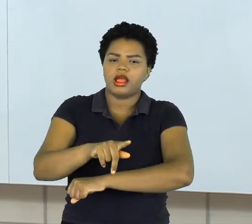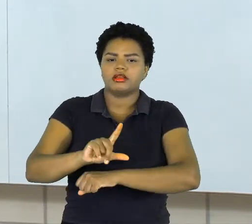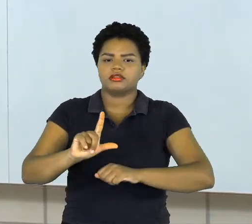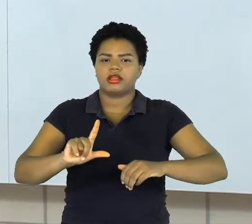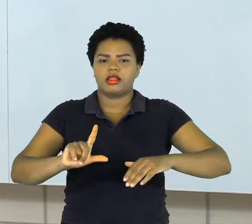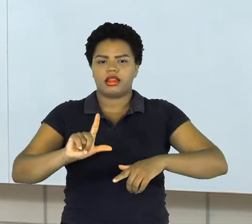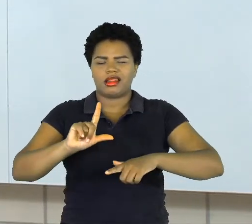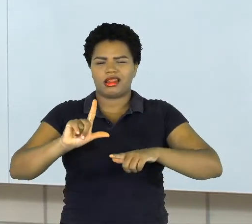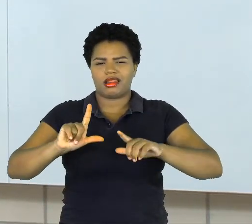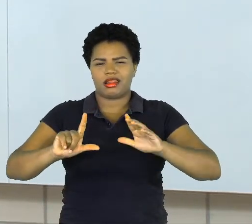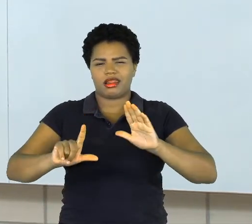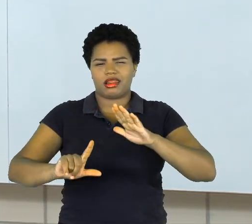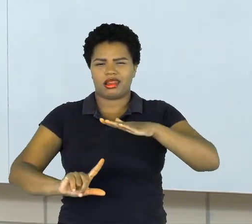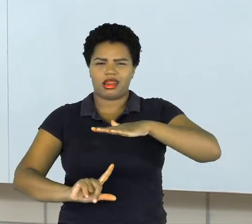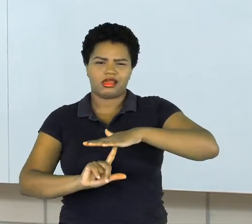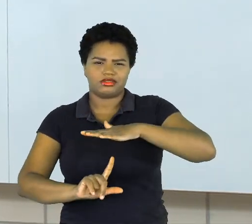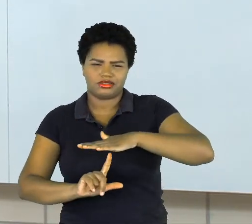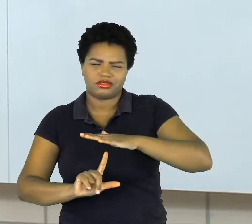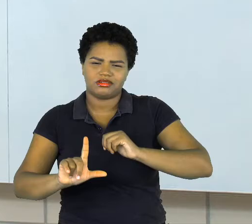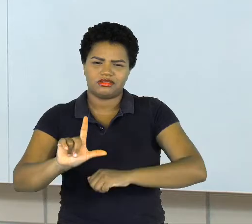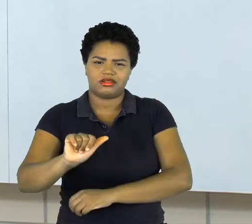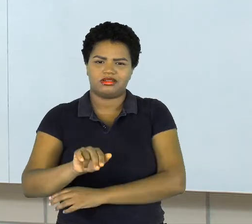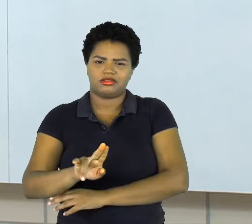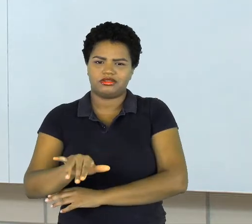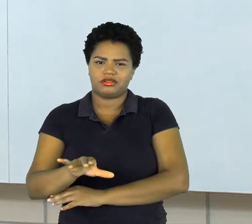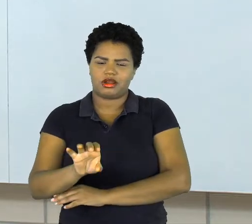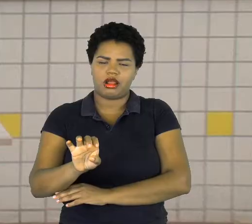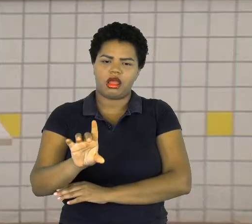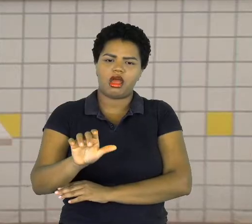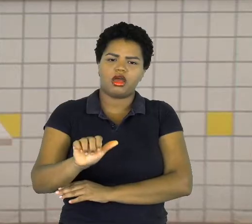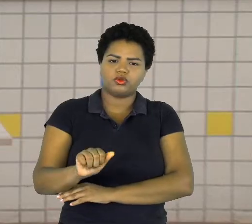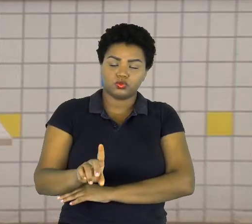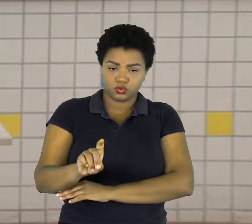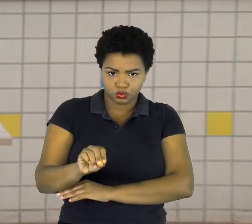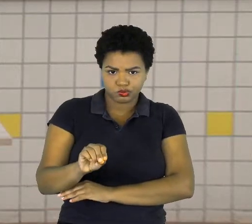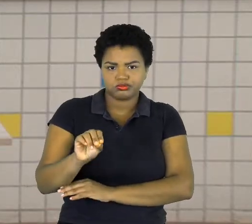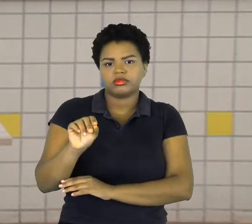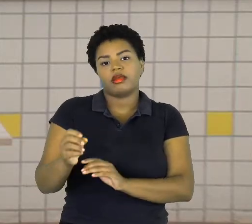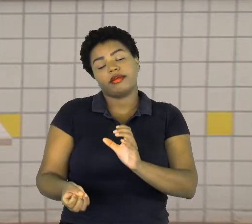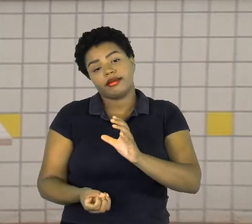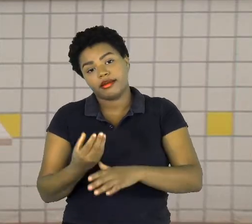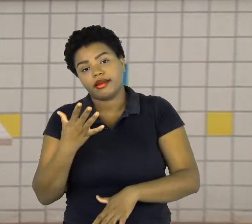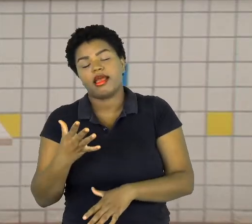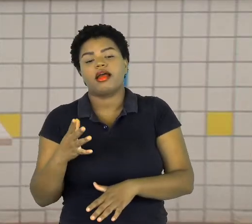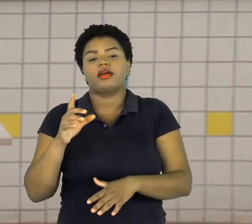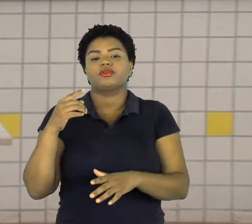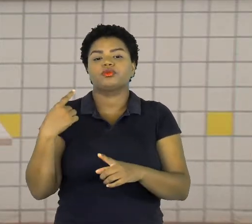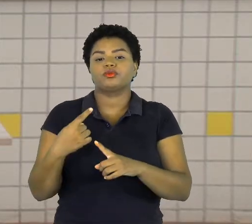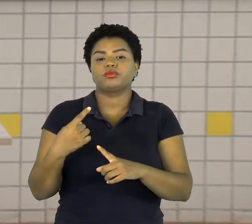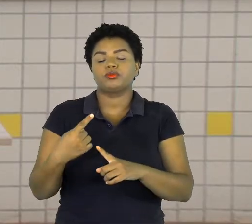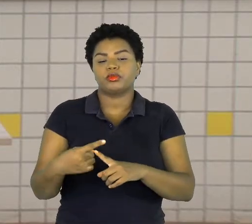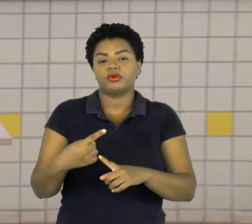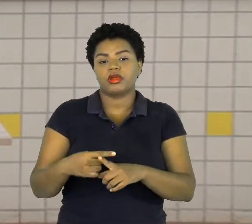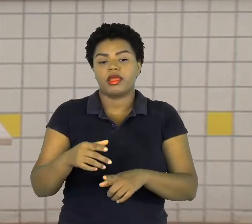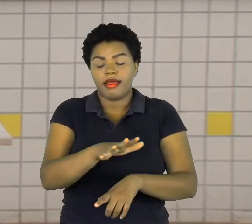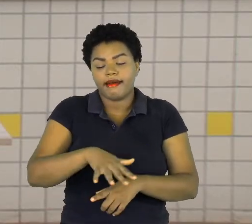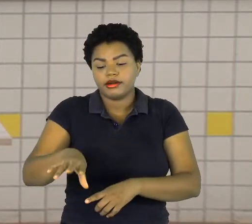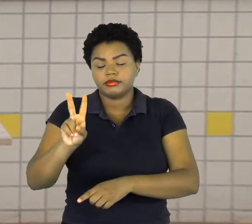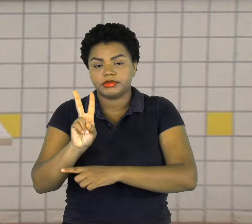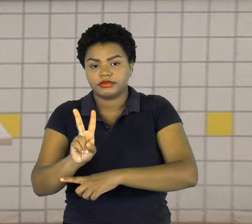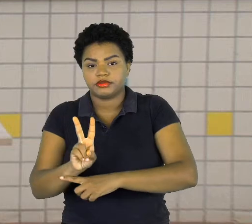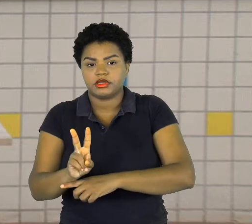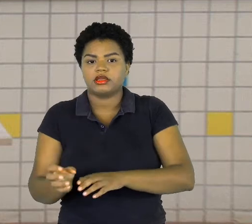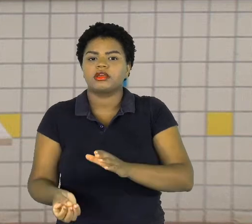áreas de conservação criadas pelo Estado. Então, tanto a União como o Estado como o município pode criar áreas de conservação. É o que nós temos em